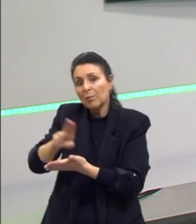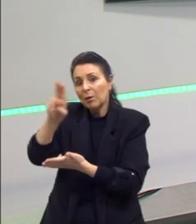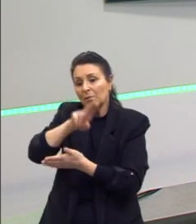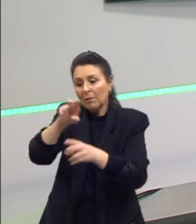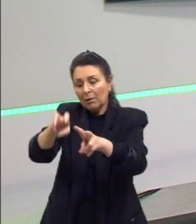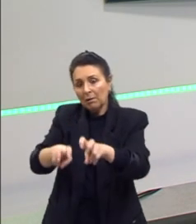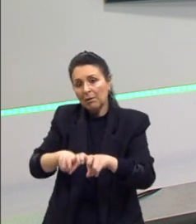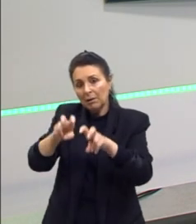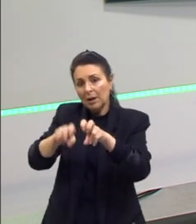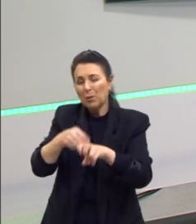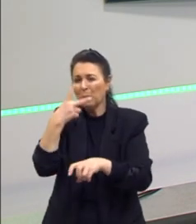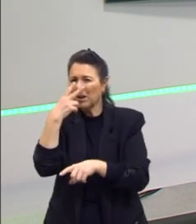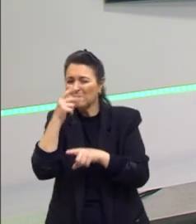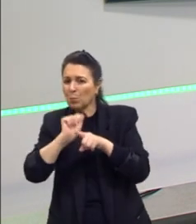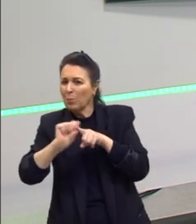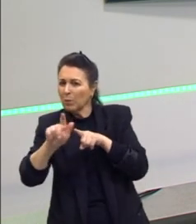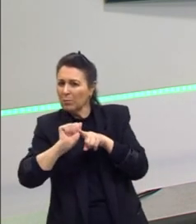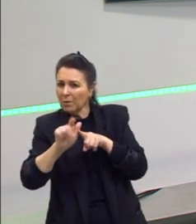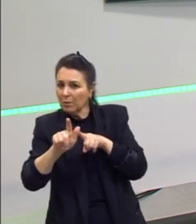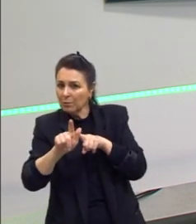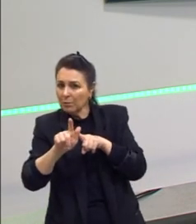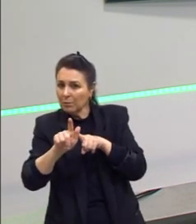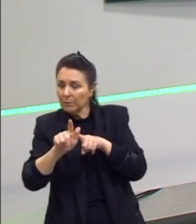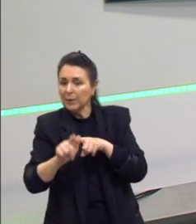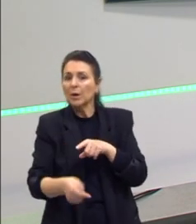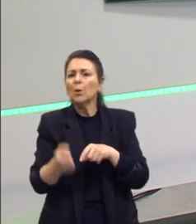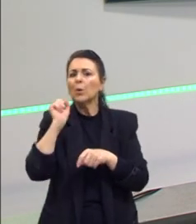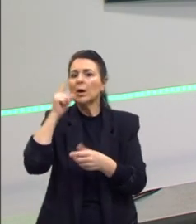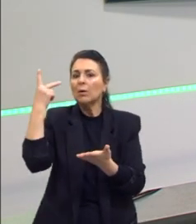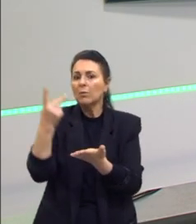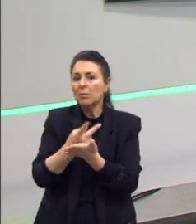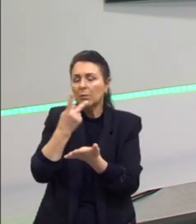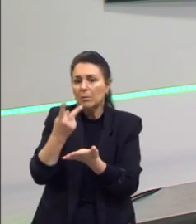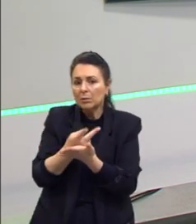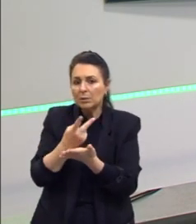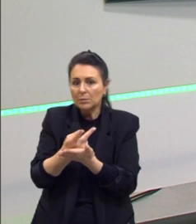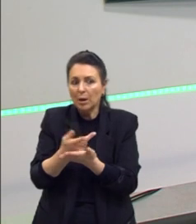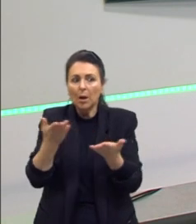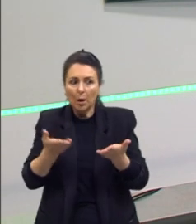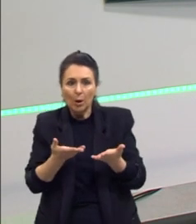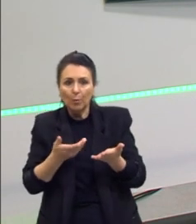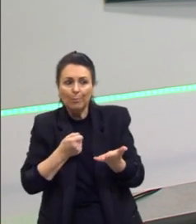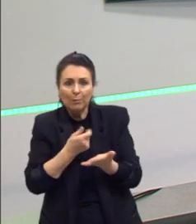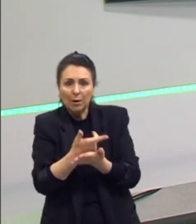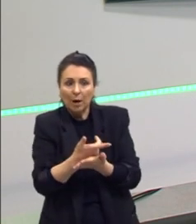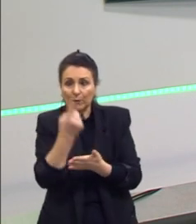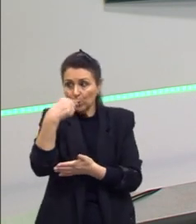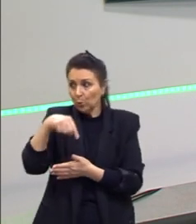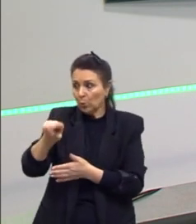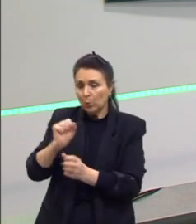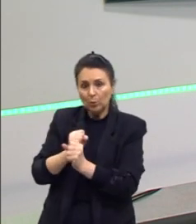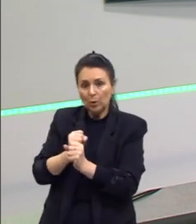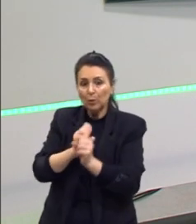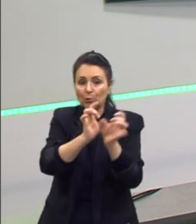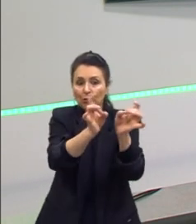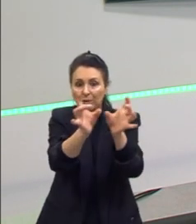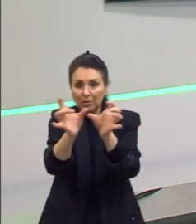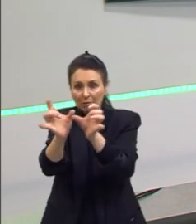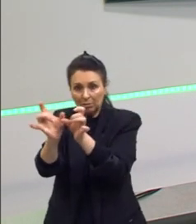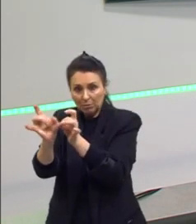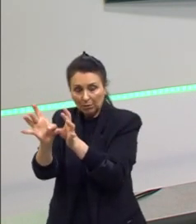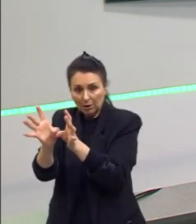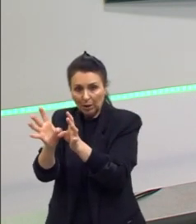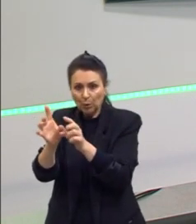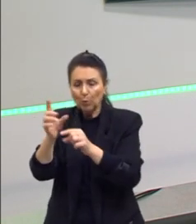né como se estivessem alugando esse campo que acontecia a gente arrendei o campo agora no ano que vem eu vou vender minha colheita